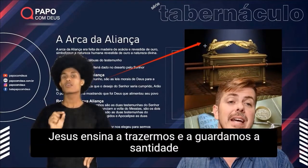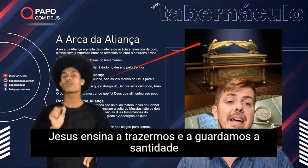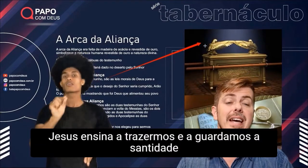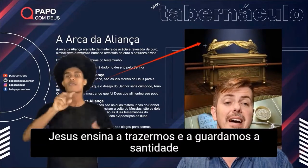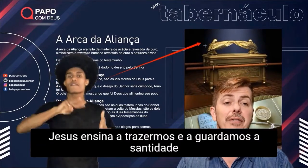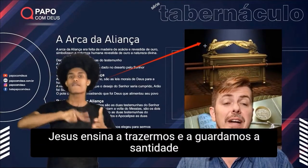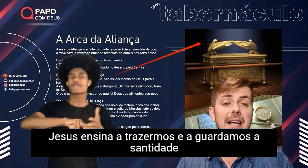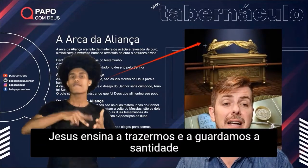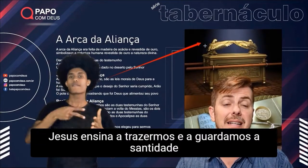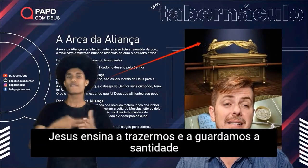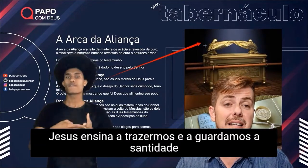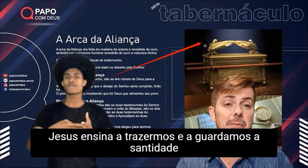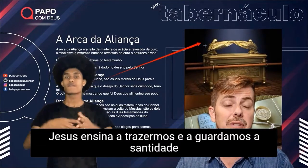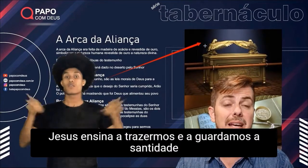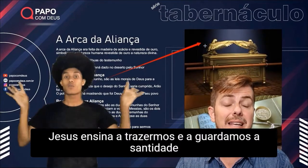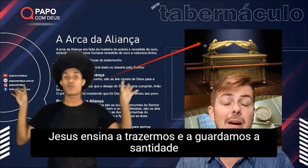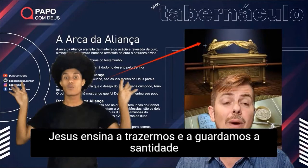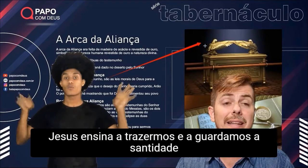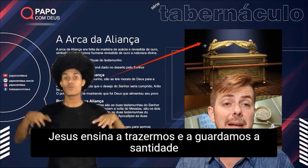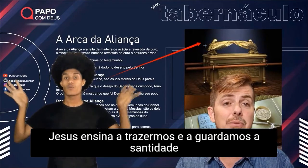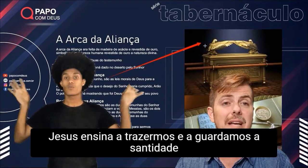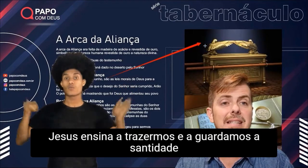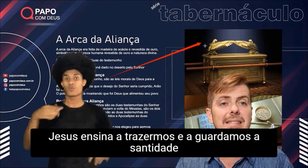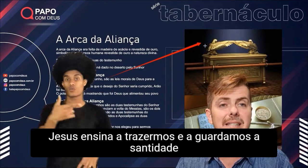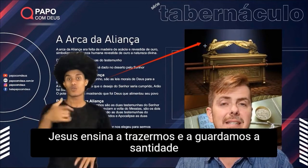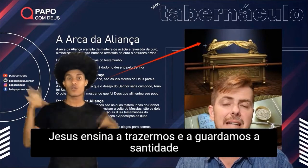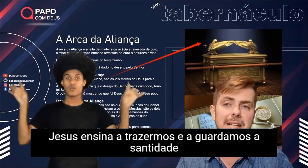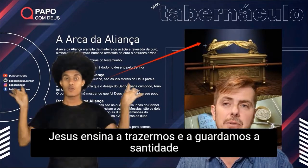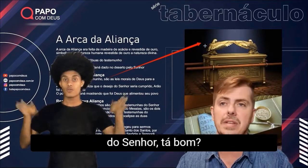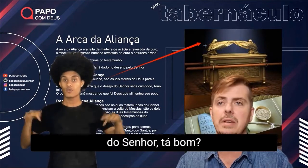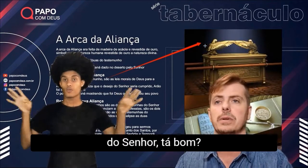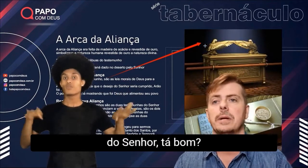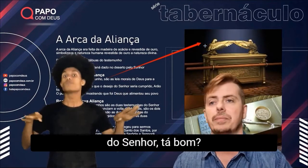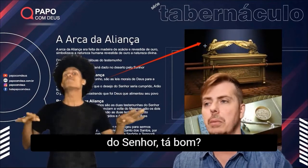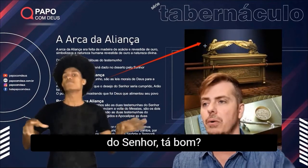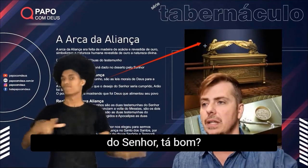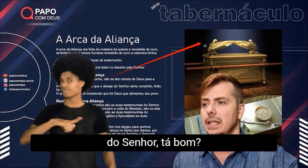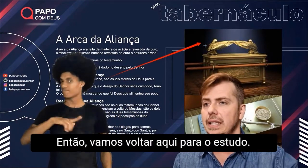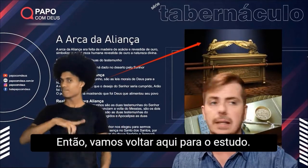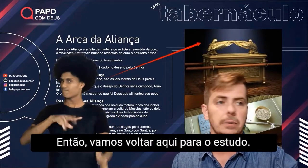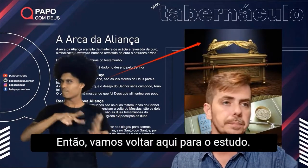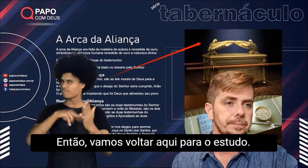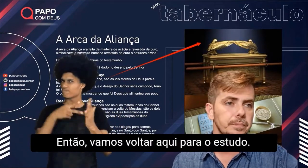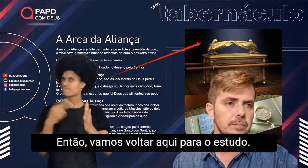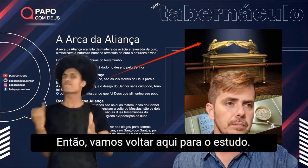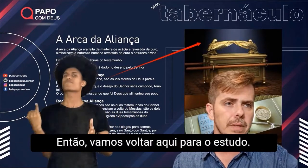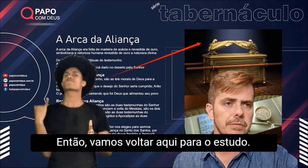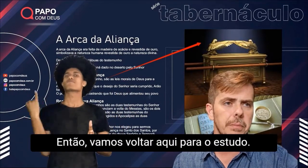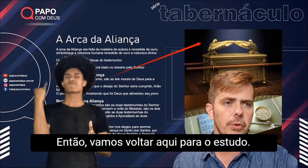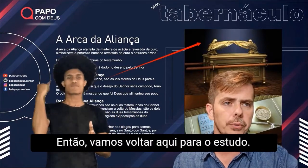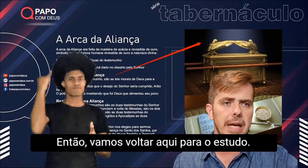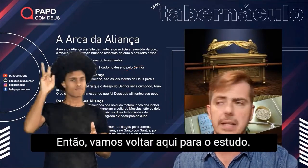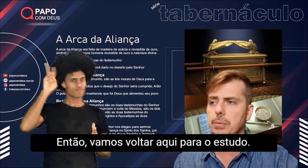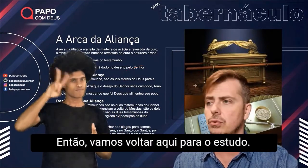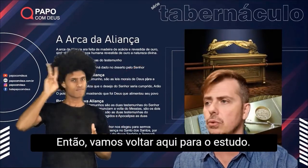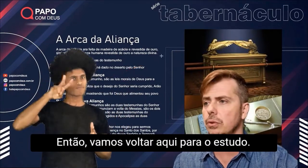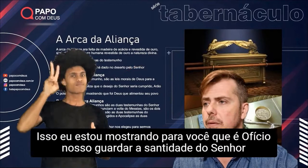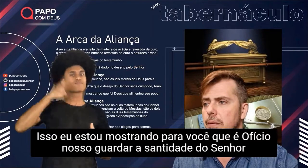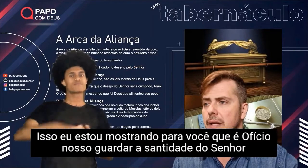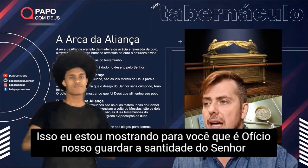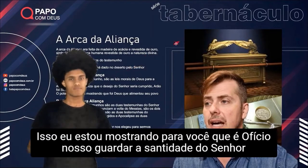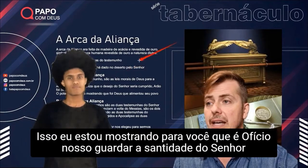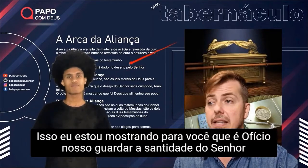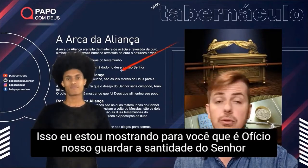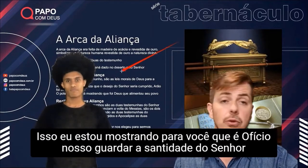ensina a trazermos e a guardarmos a santidade do Senhor, tá bom? Então, vamos voltar aqui para o